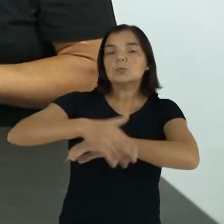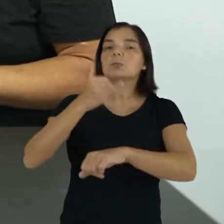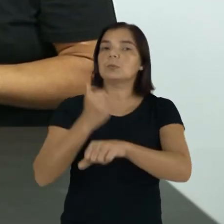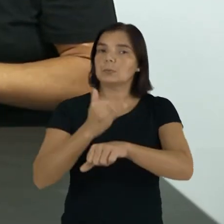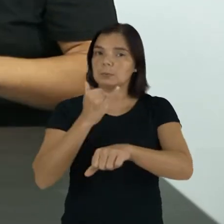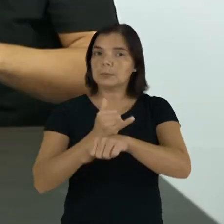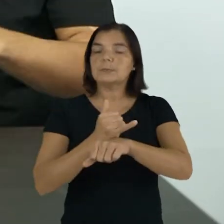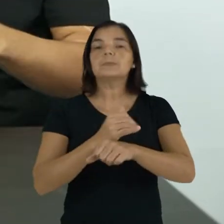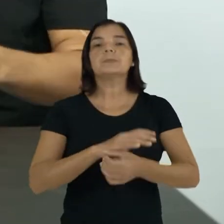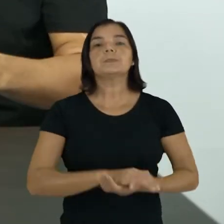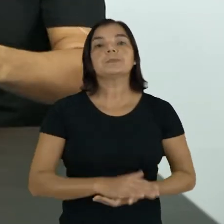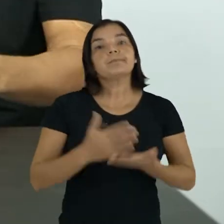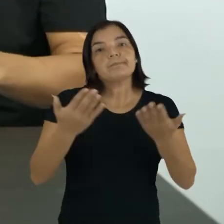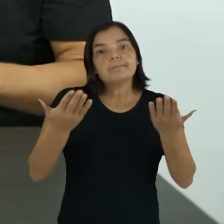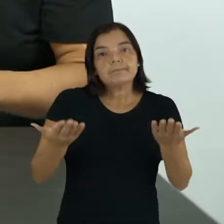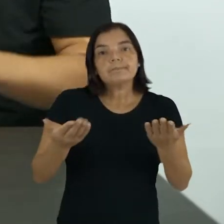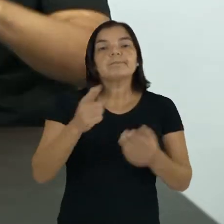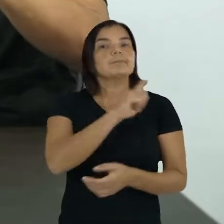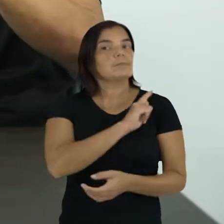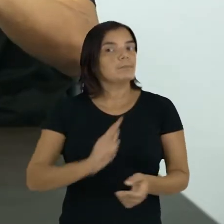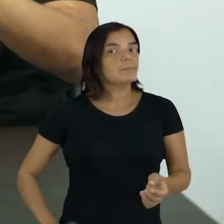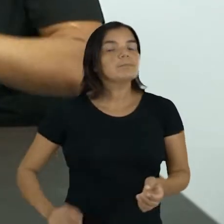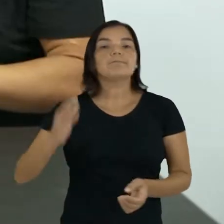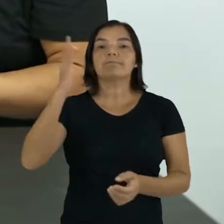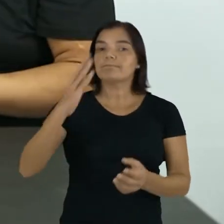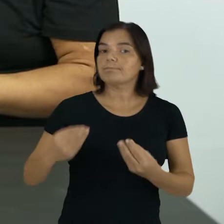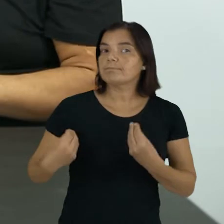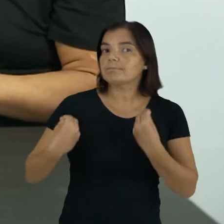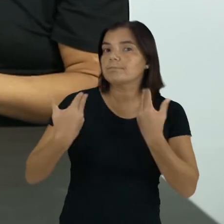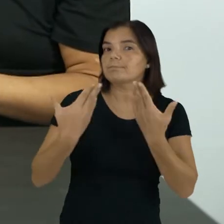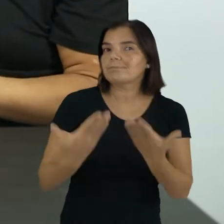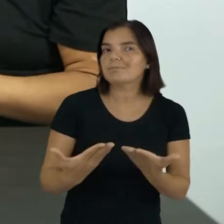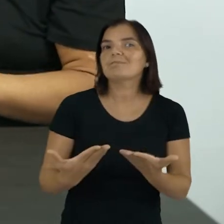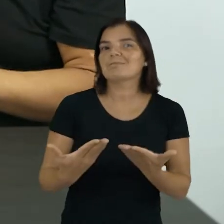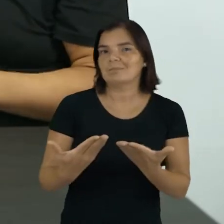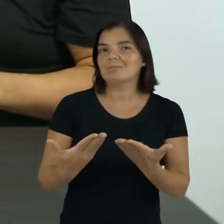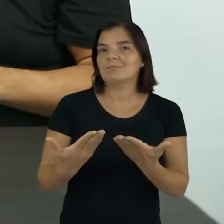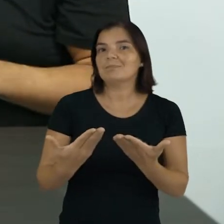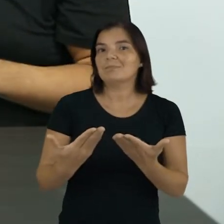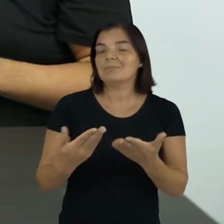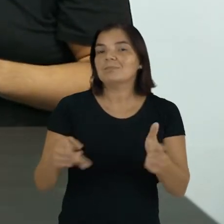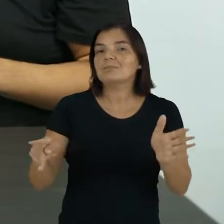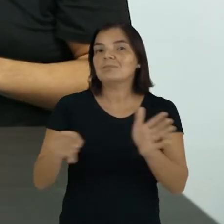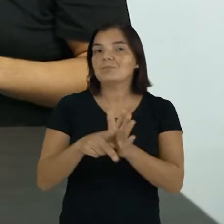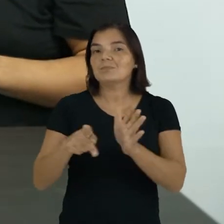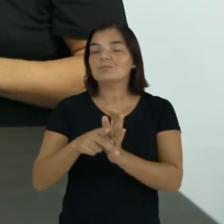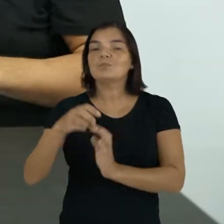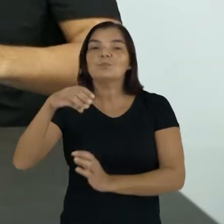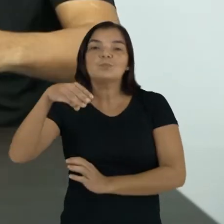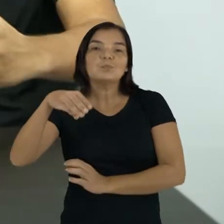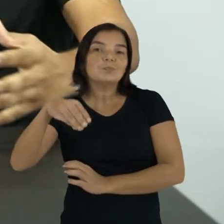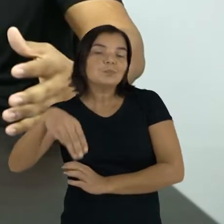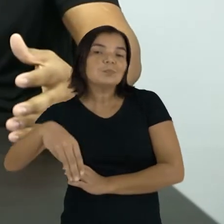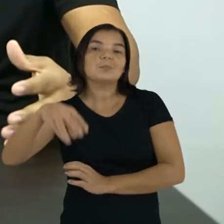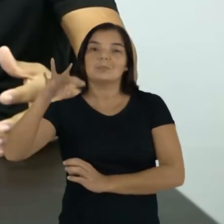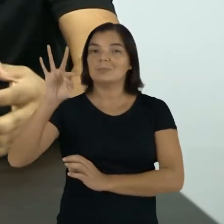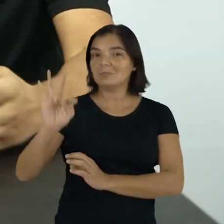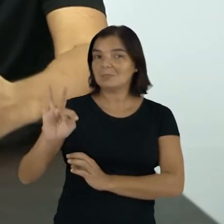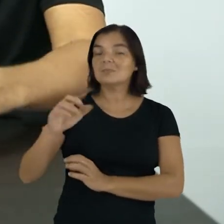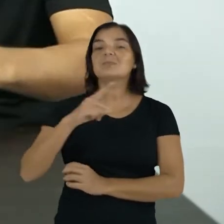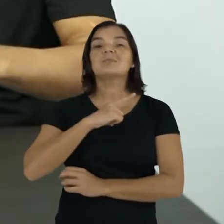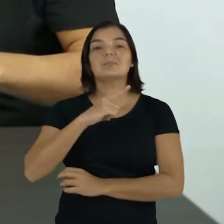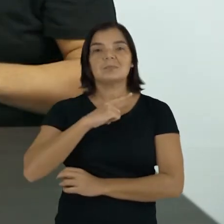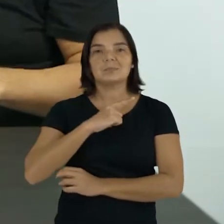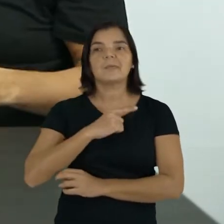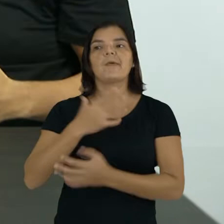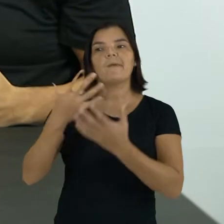Madeira Mamoré. Portanto, o governo brasileiro ainda entregou uma parte do território do Mato Grosso para adquirir